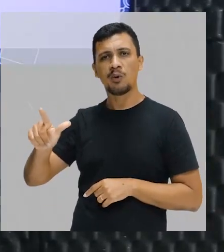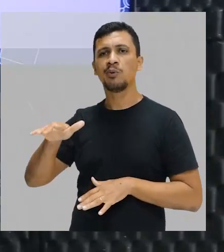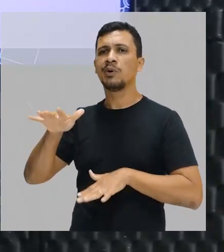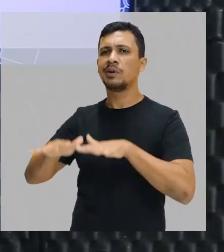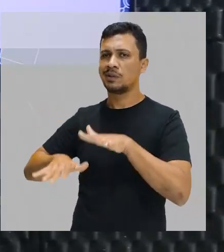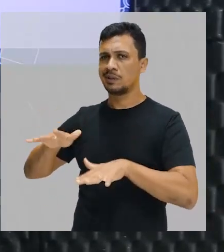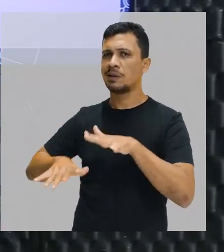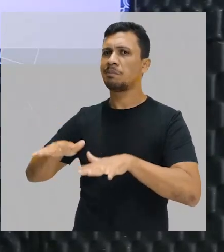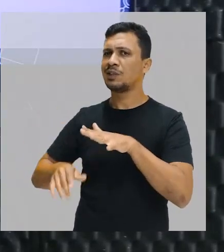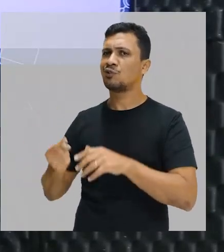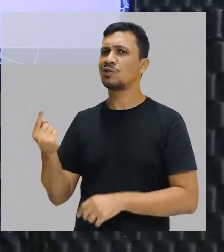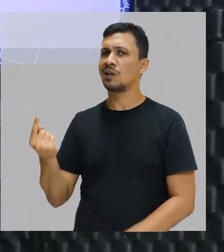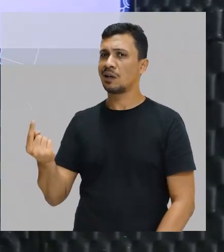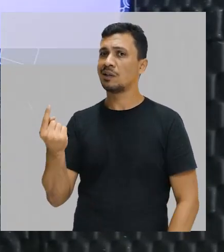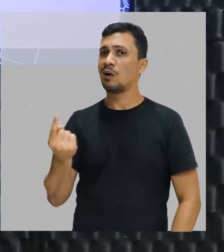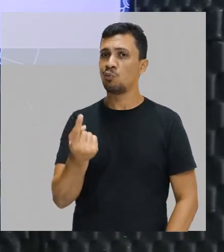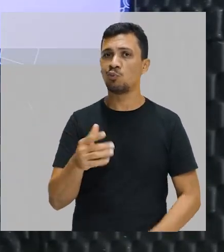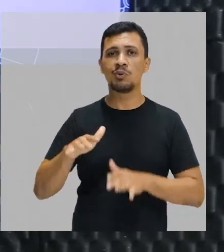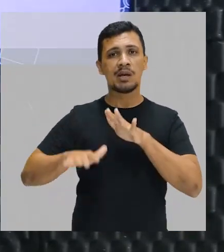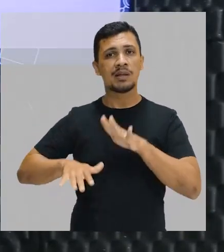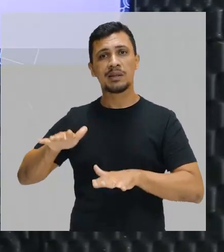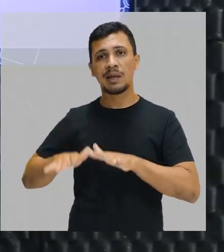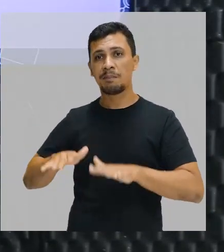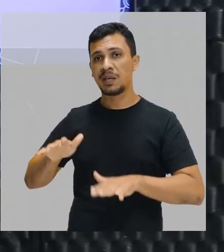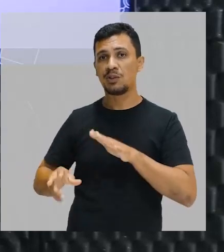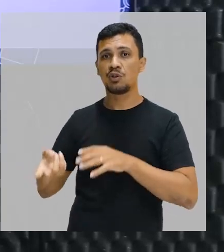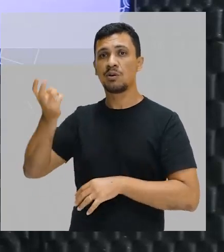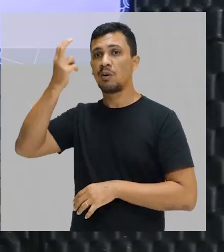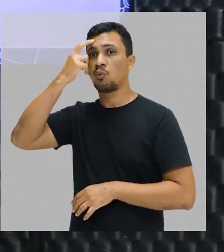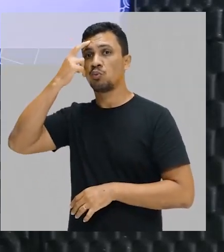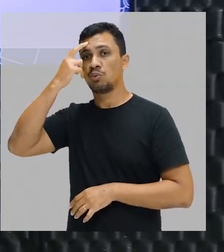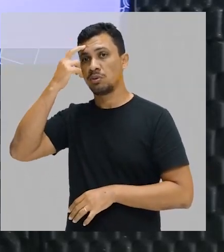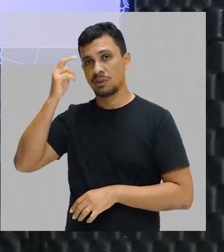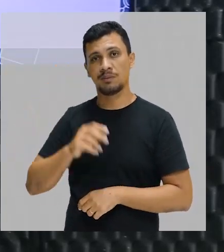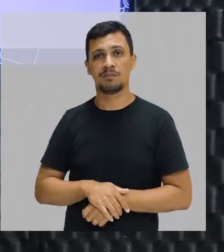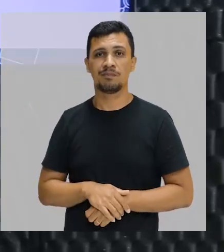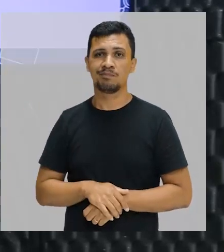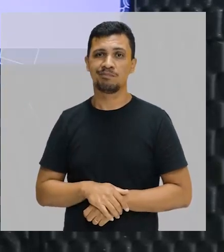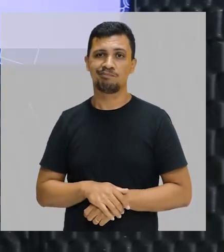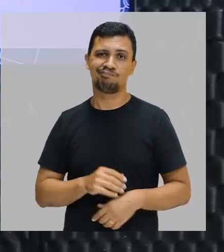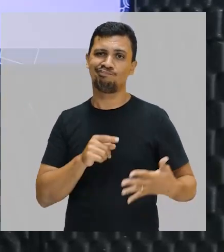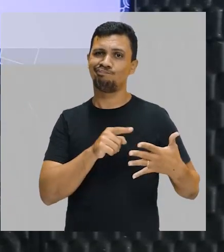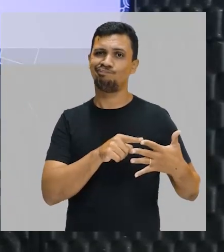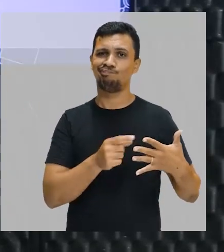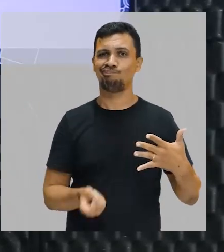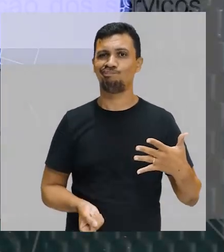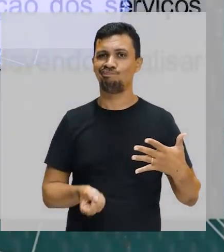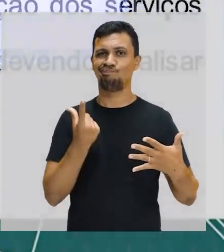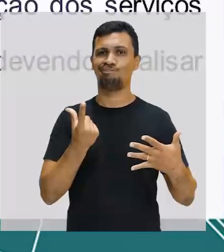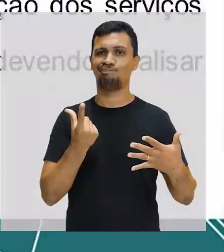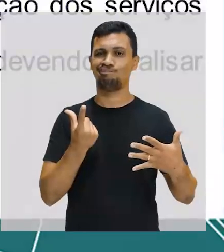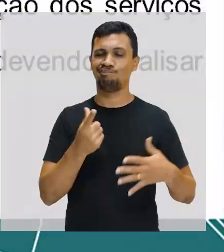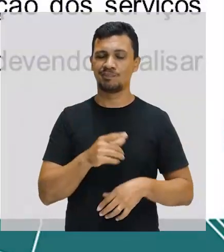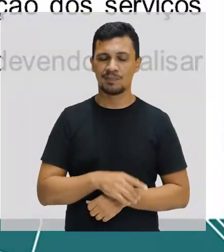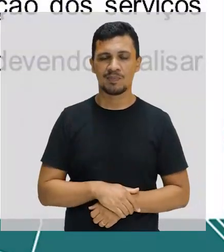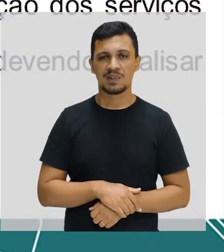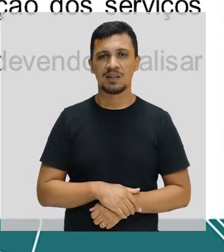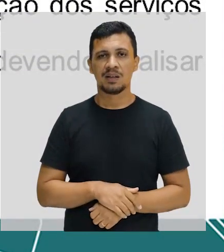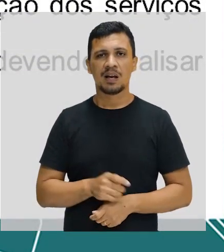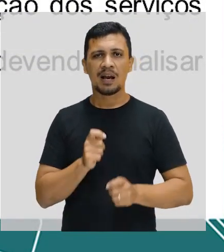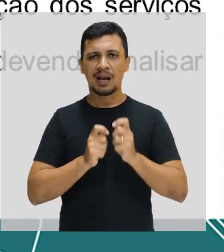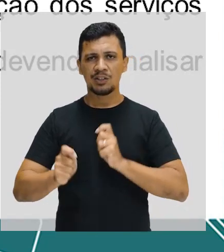ela é cultural, ela depende do espaço em que está colocada. Então, já começou meio esquisito. Na administração